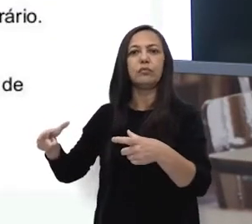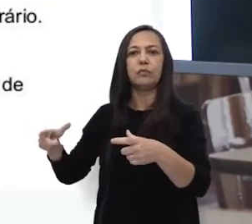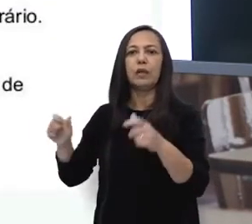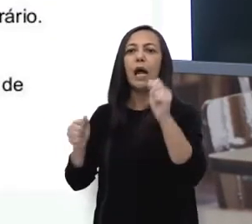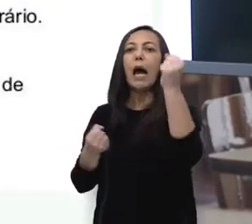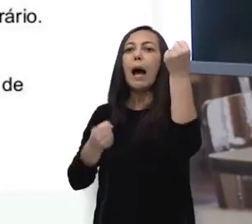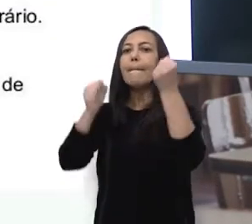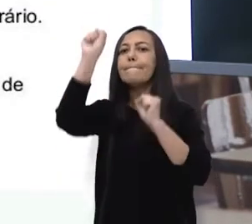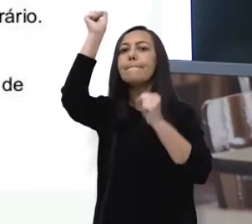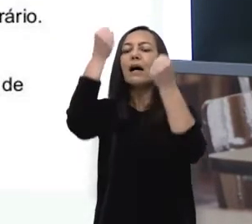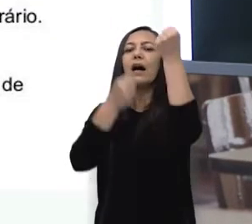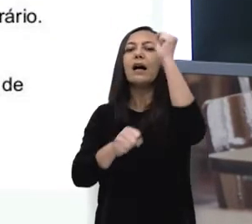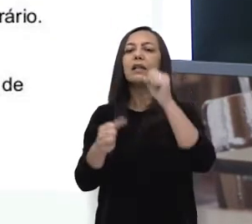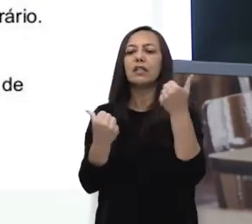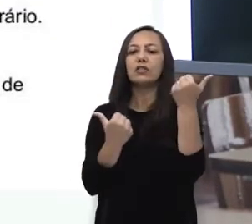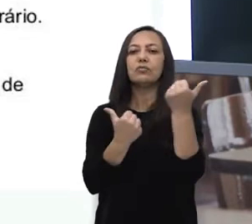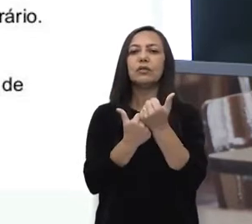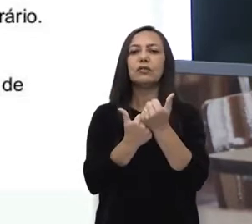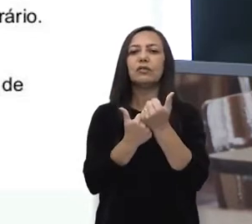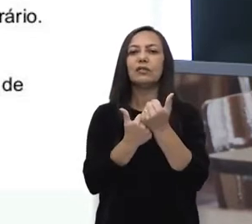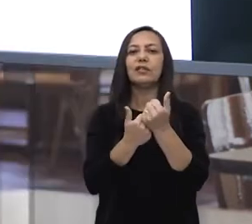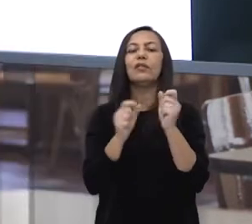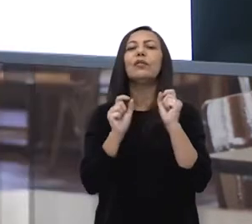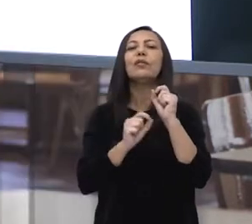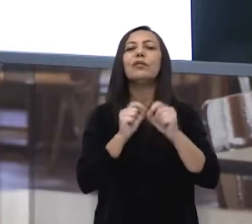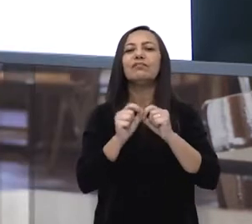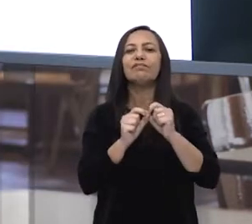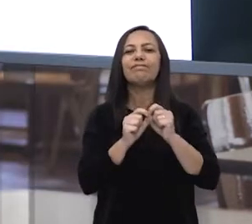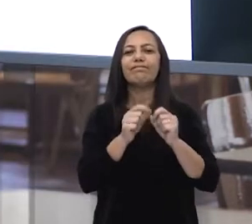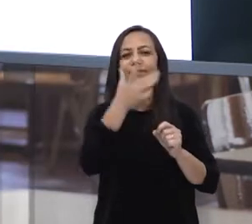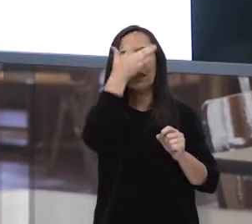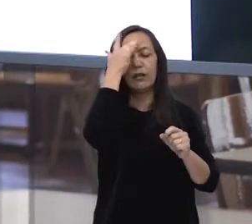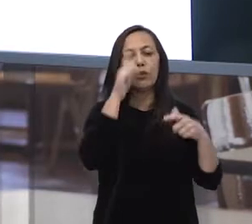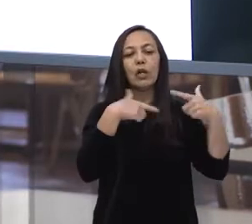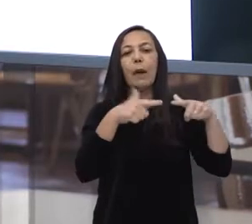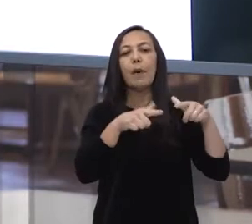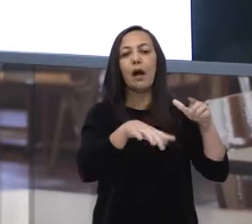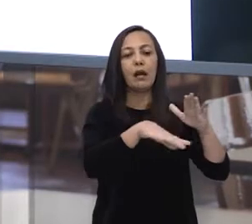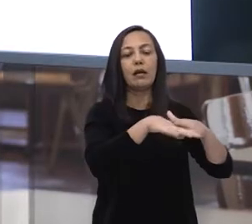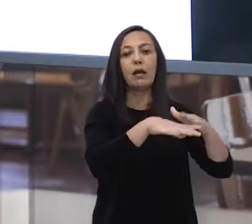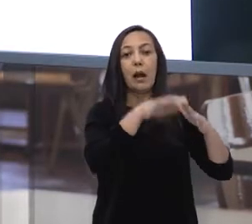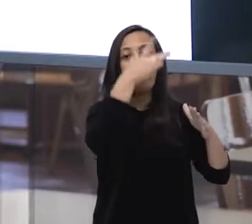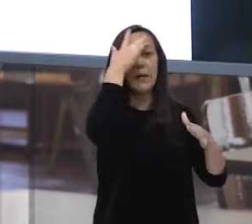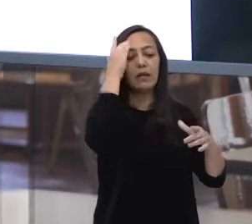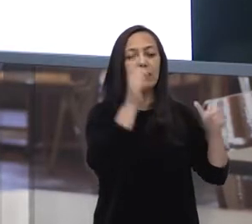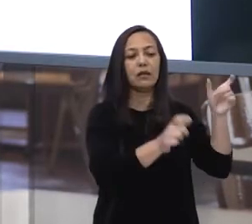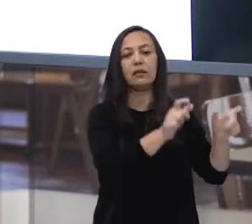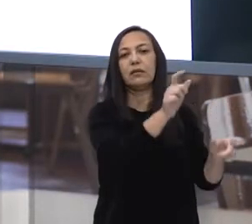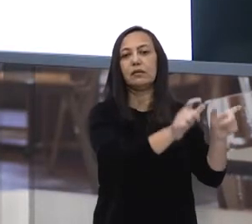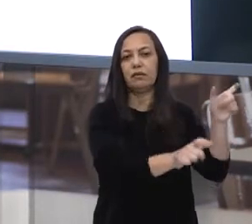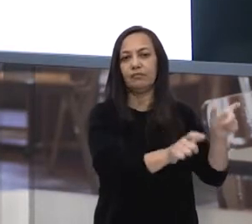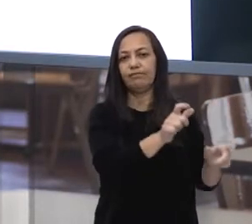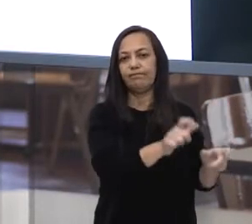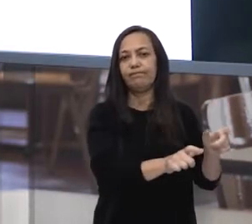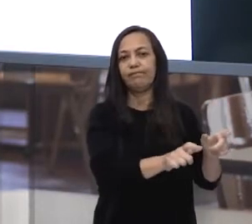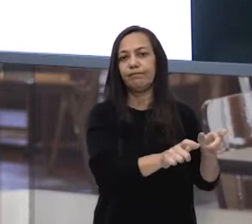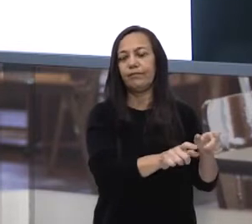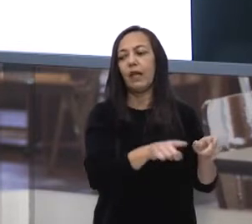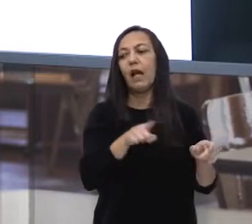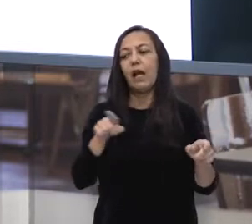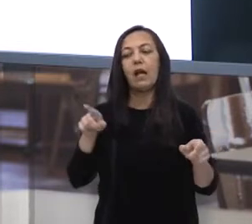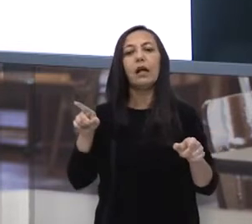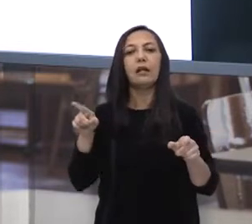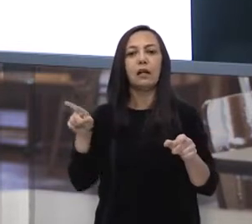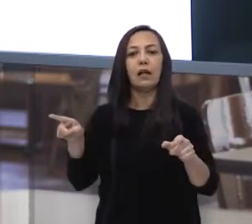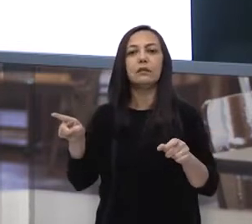vai substituir a qualificação técnica. Eu falei que na manufatura tinha que saber fazer o produto, na maquinofatura